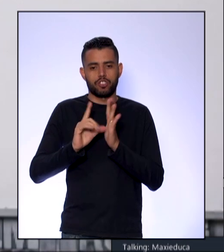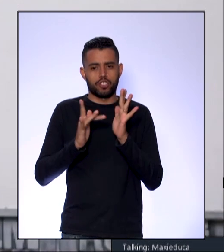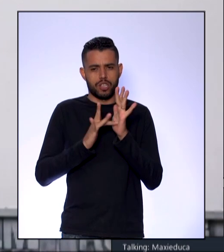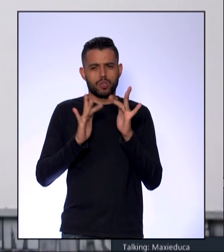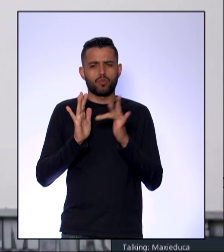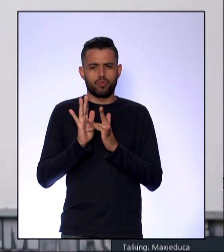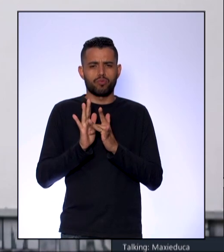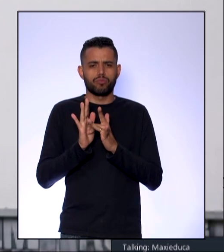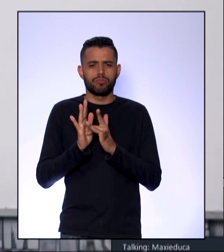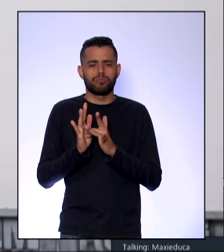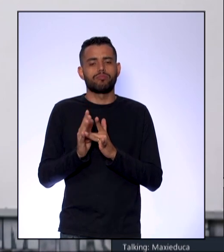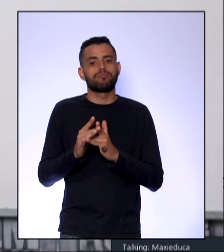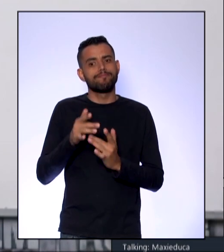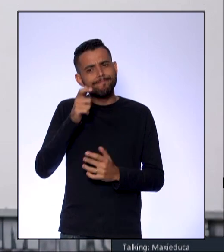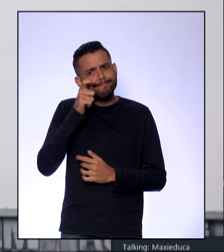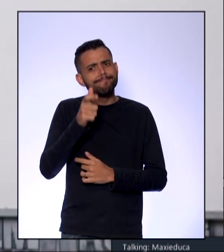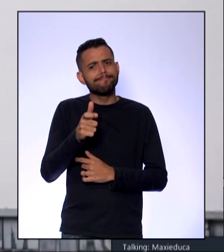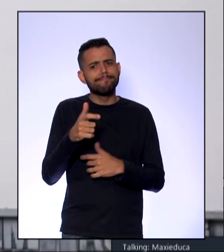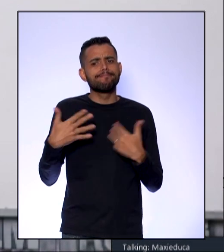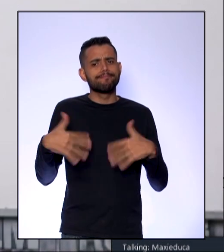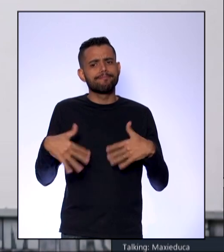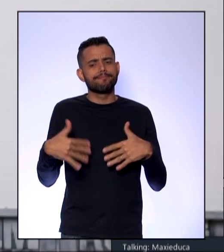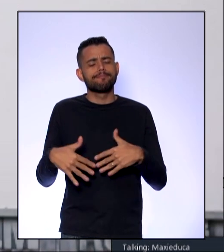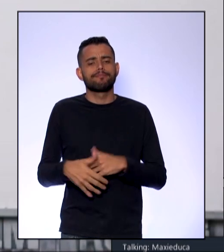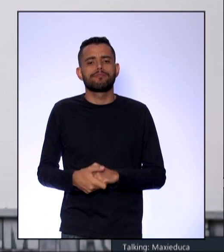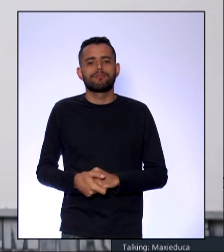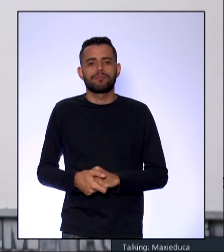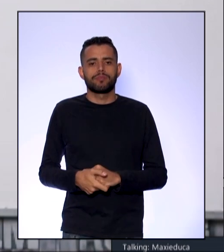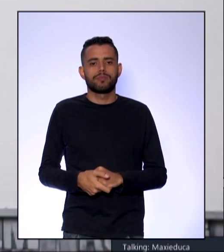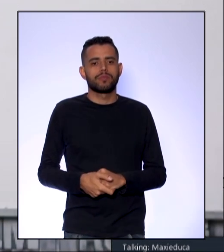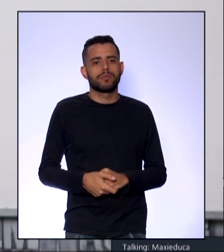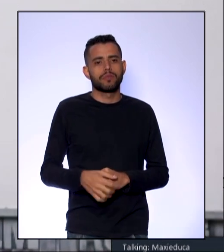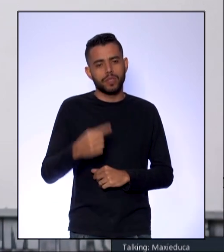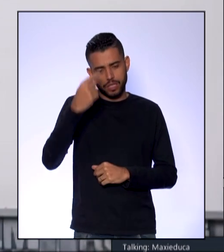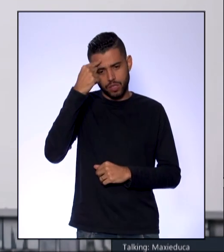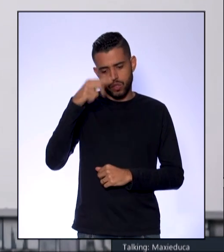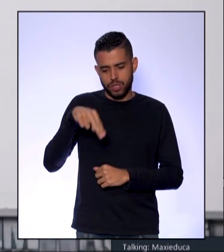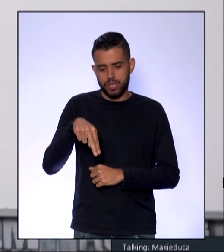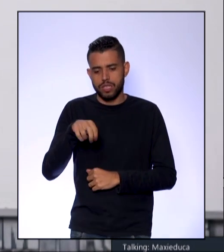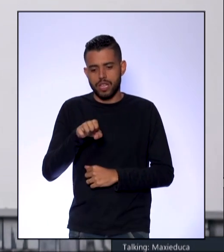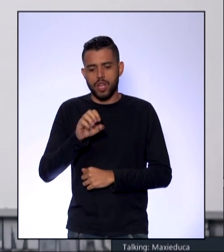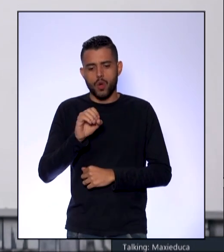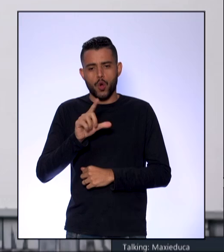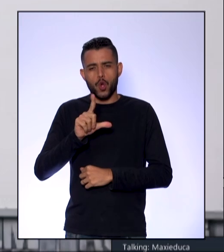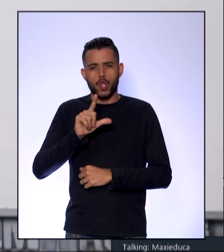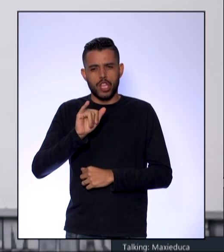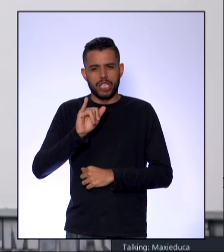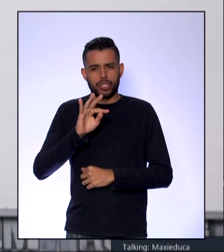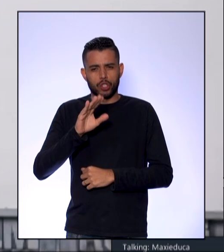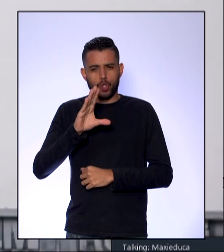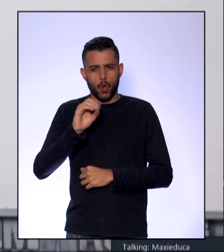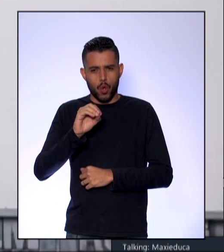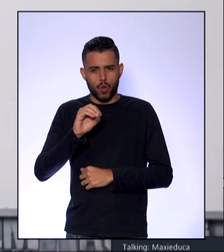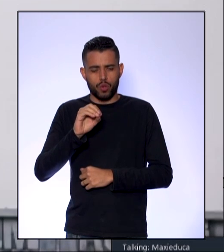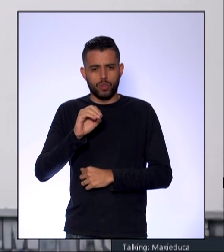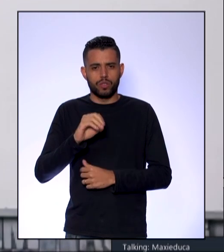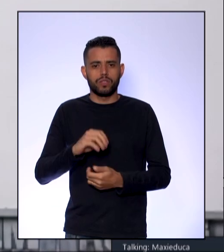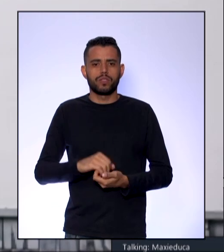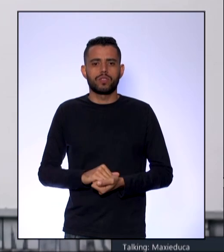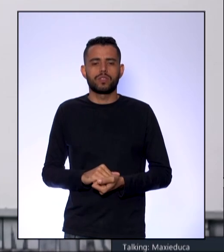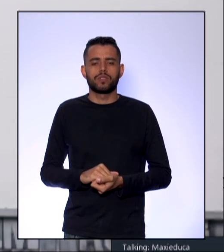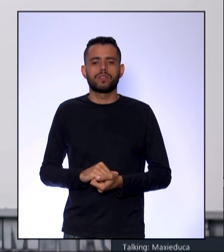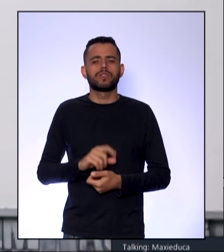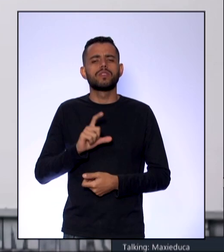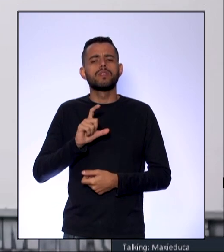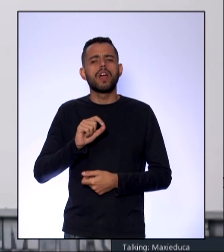Olha que interessante. Quando nós pensamos no Neolítico, nós vamos jogar ali,